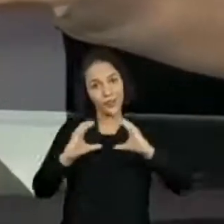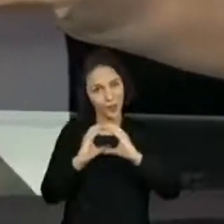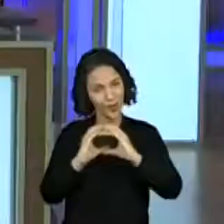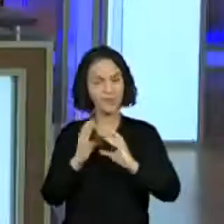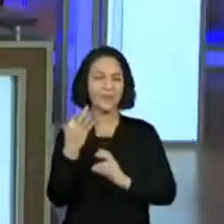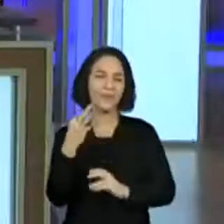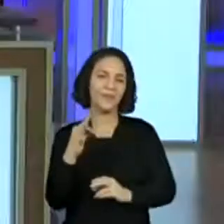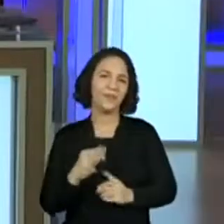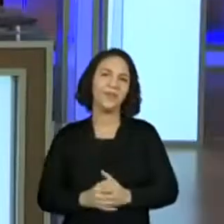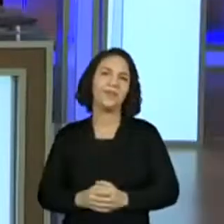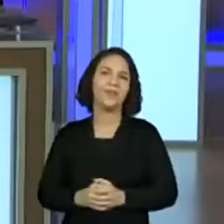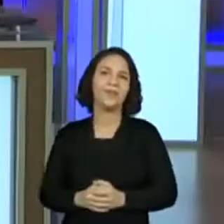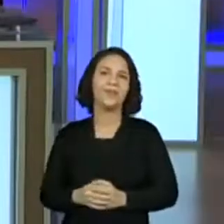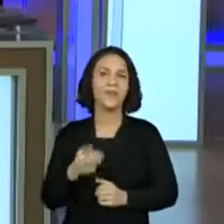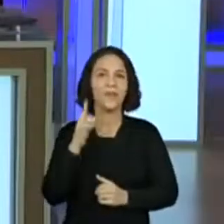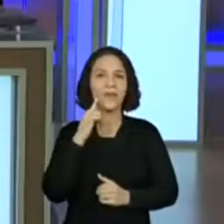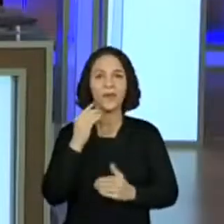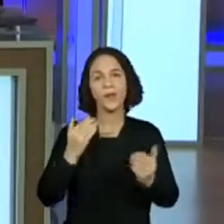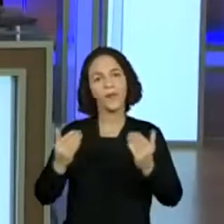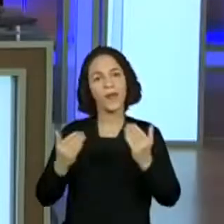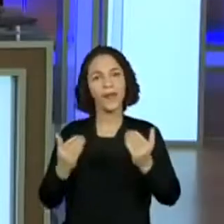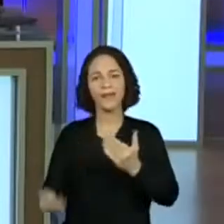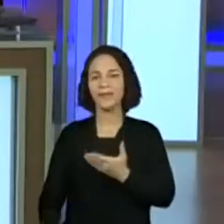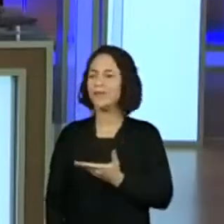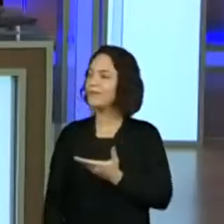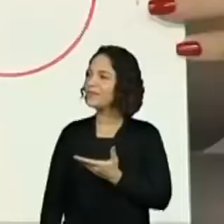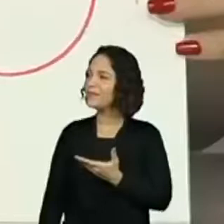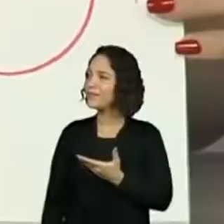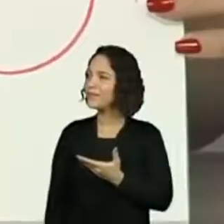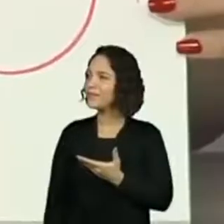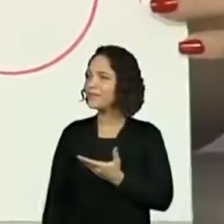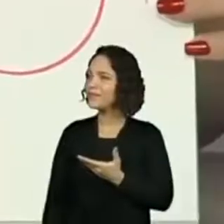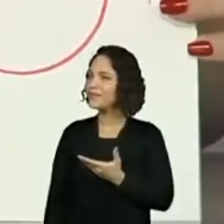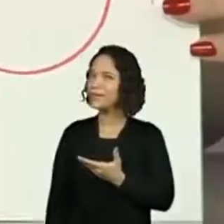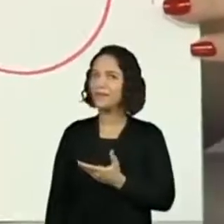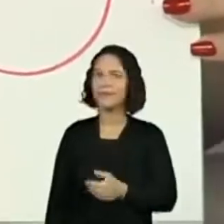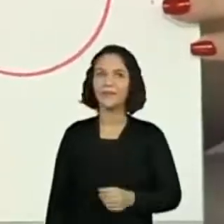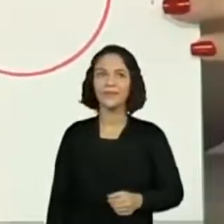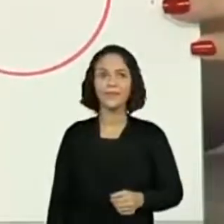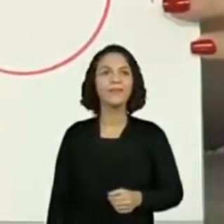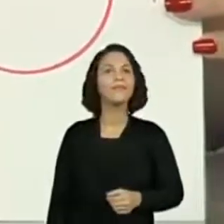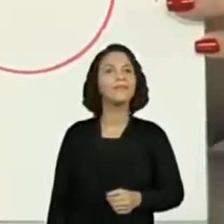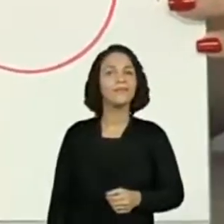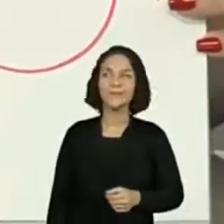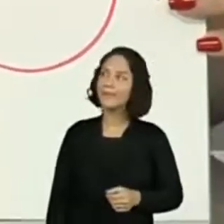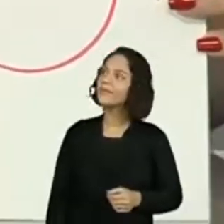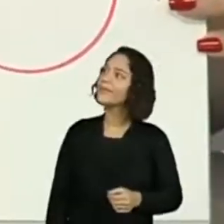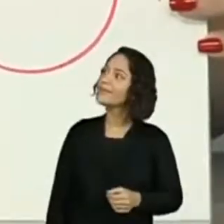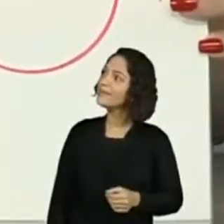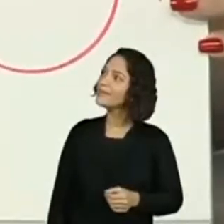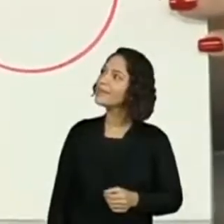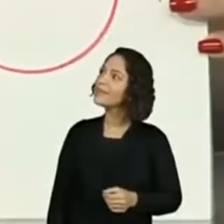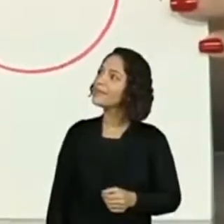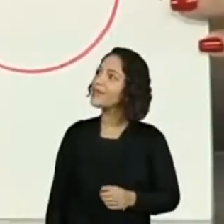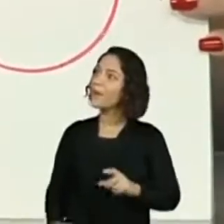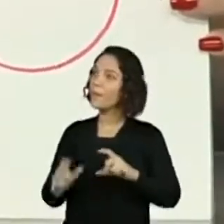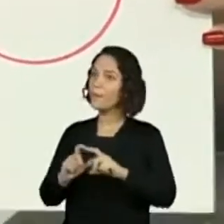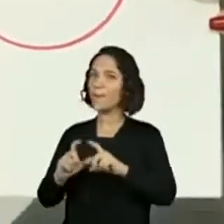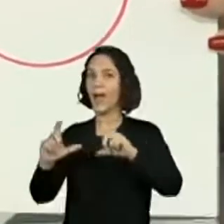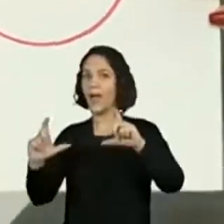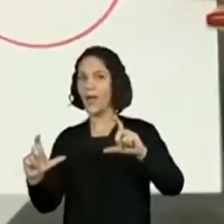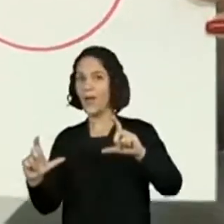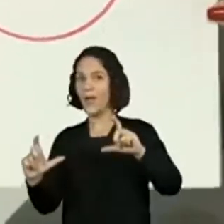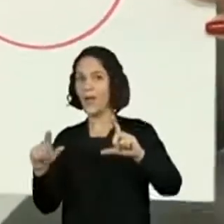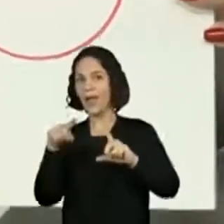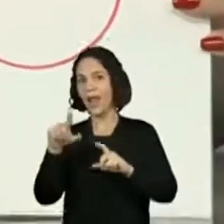isso mesmo. Olha aqui, olhando este, vamos lá. Aqui Olá. Na mão da ProRê é o círculo maior, né, que é o da